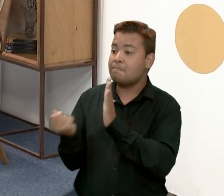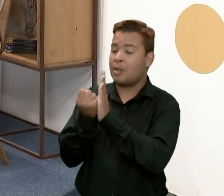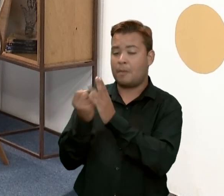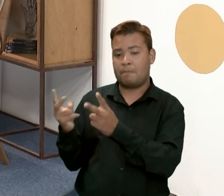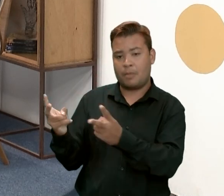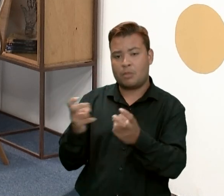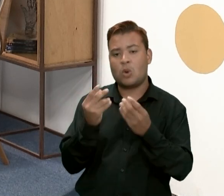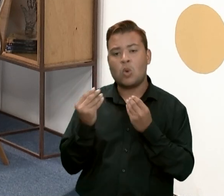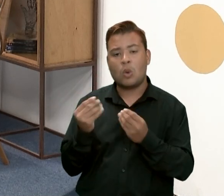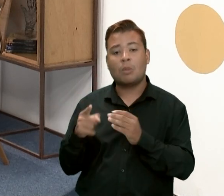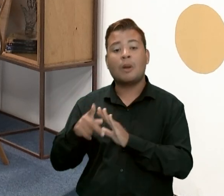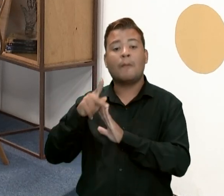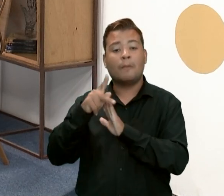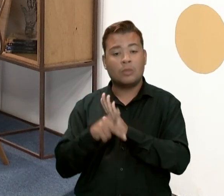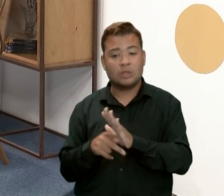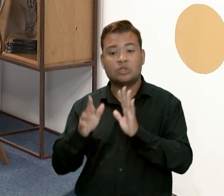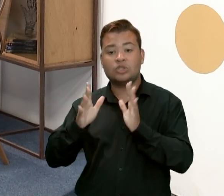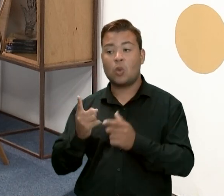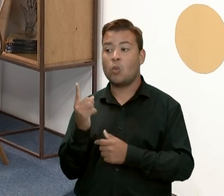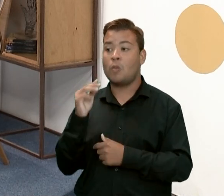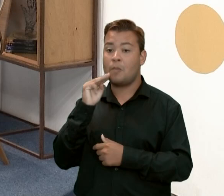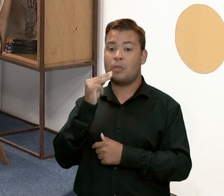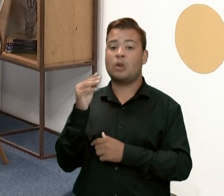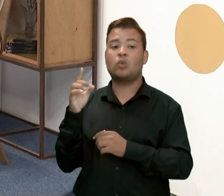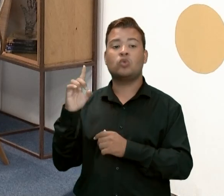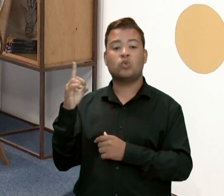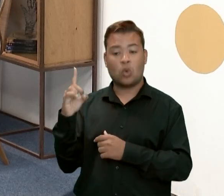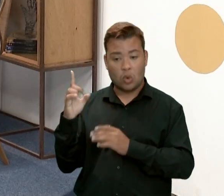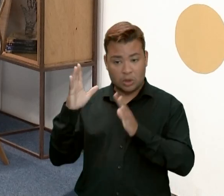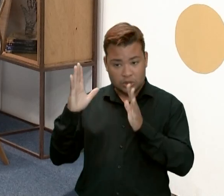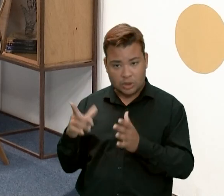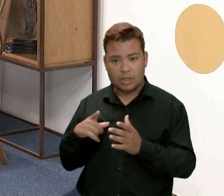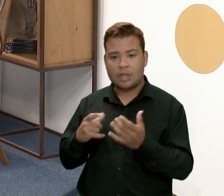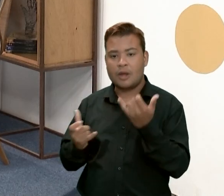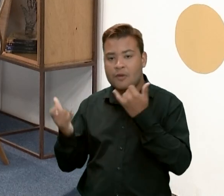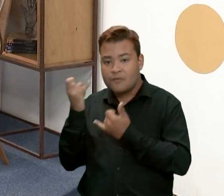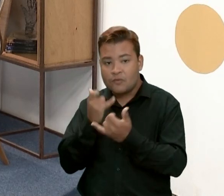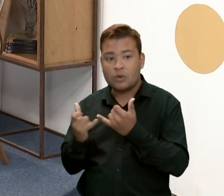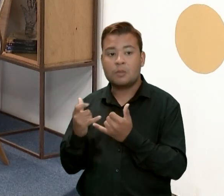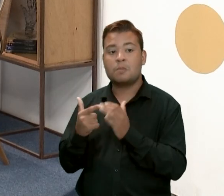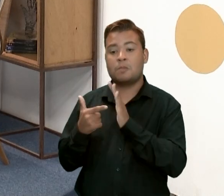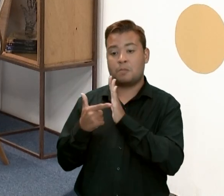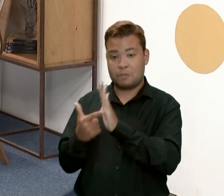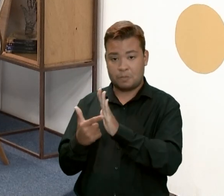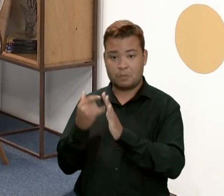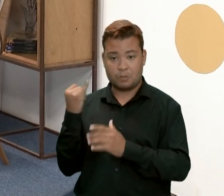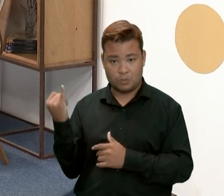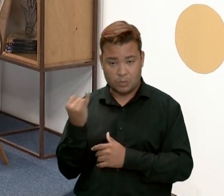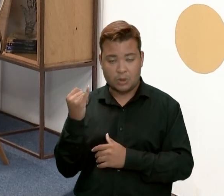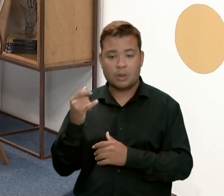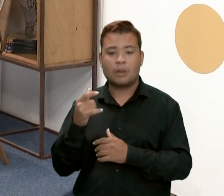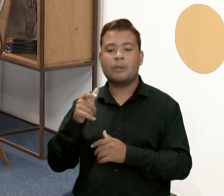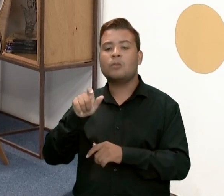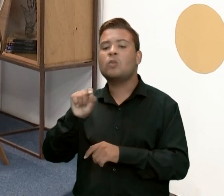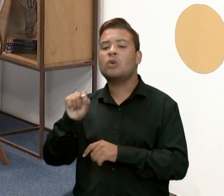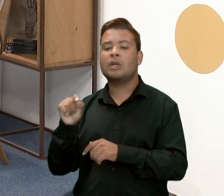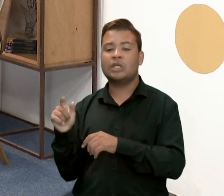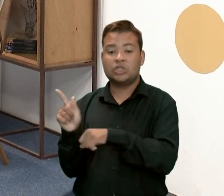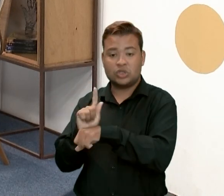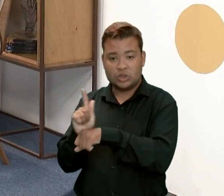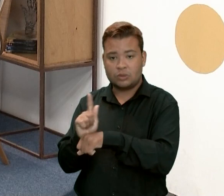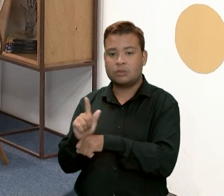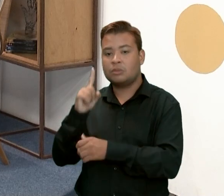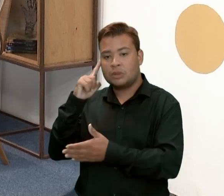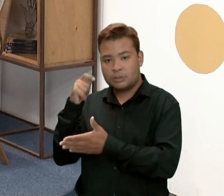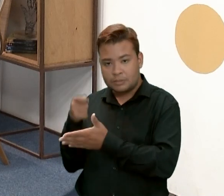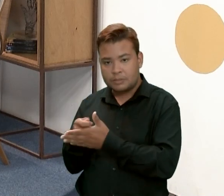projeto já captou mais de $1 milhão e entrega dados relevantes da marca para gestores que estão envolvidos em processos de